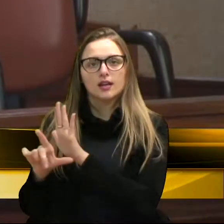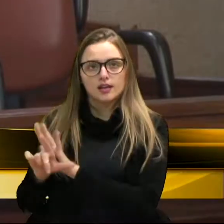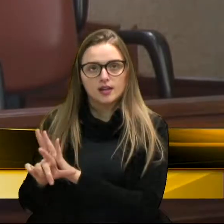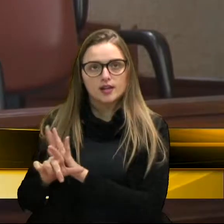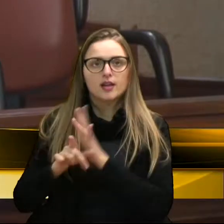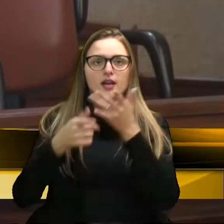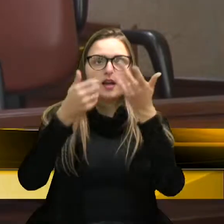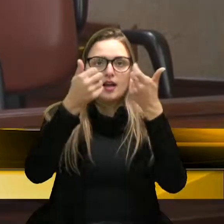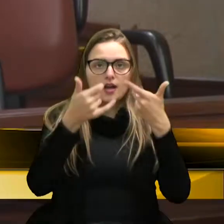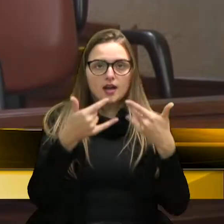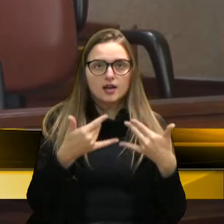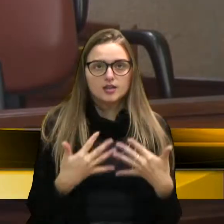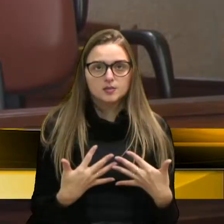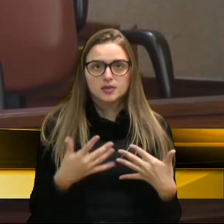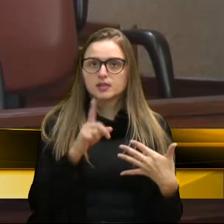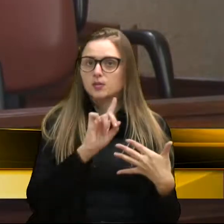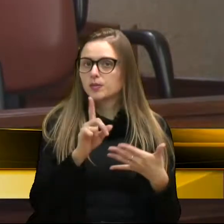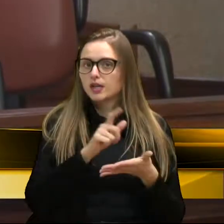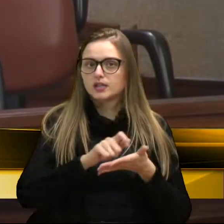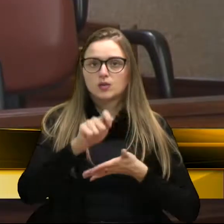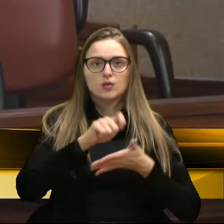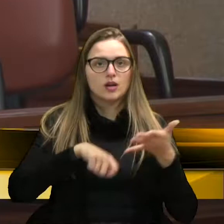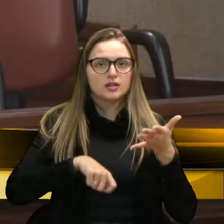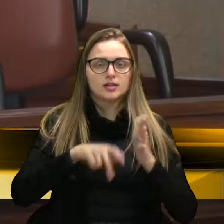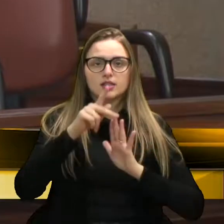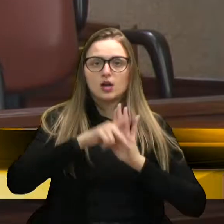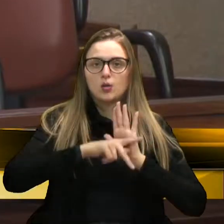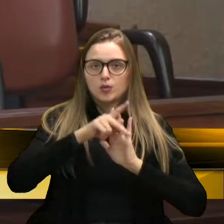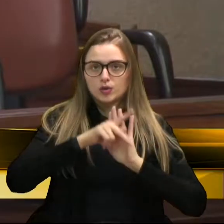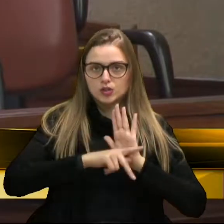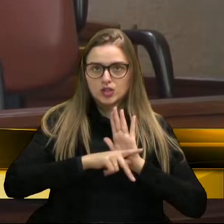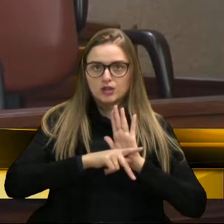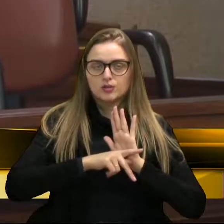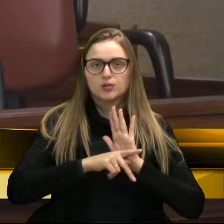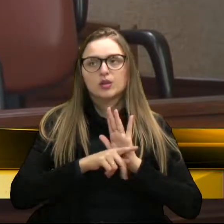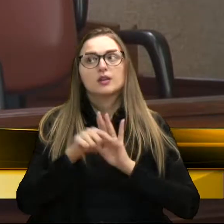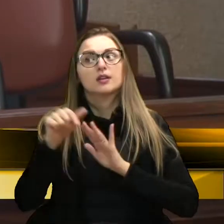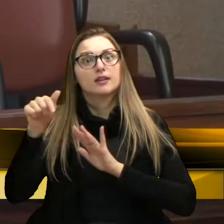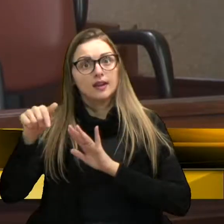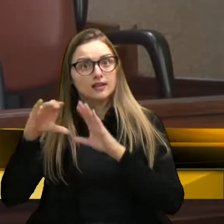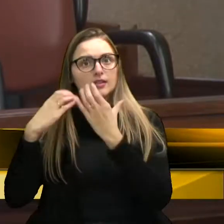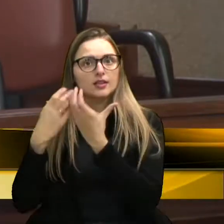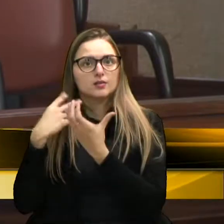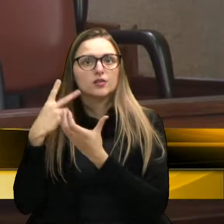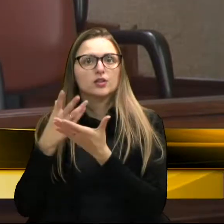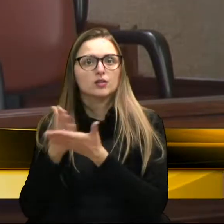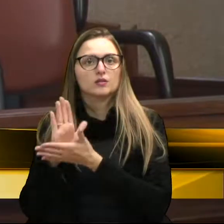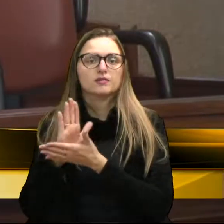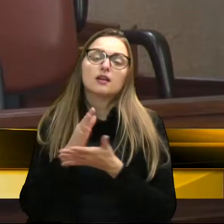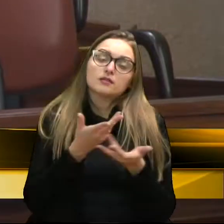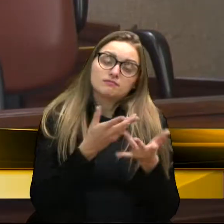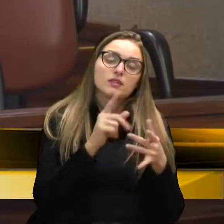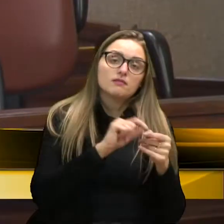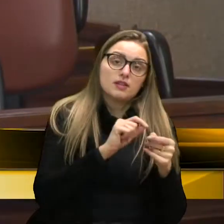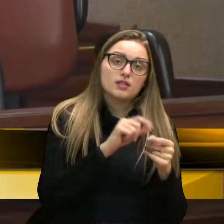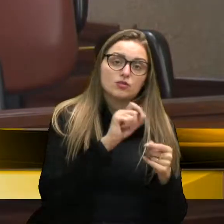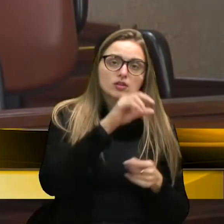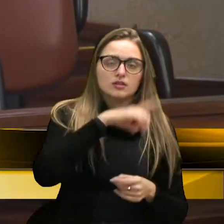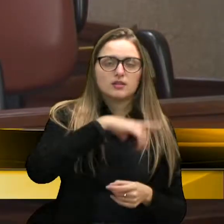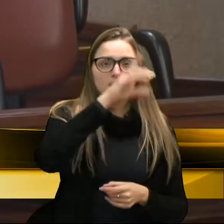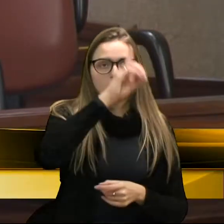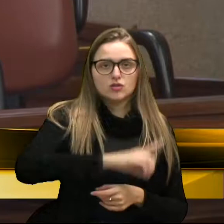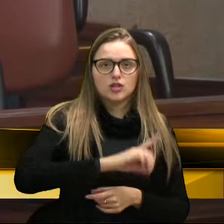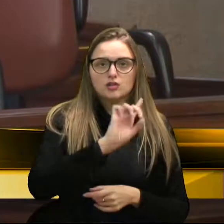faculdade para vetar o projeto aprovado por esta Casa Legislativa, exercendo o direito que lhe cabe, sendo o veto um